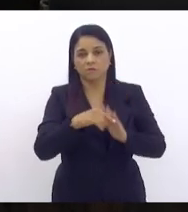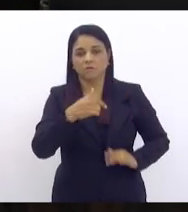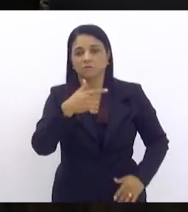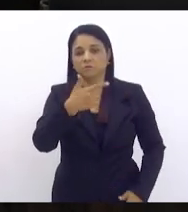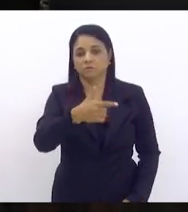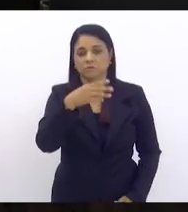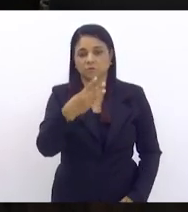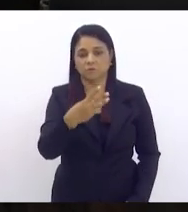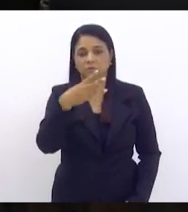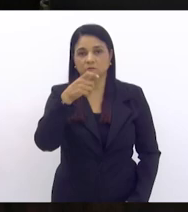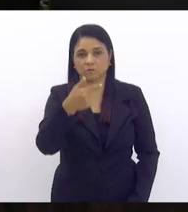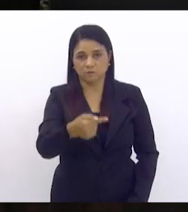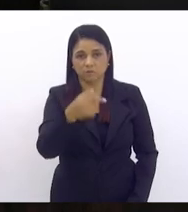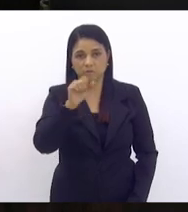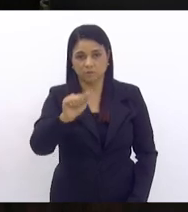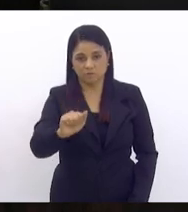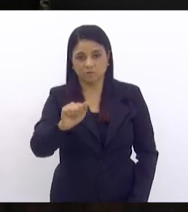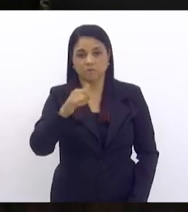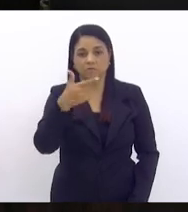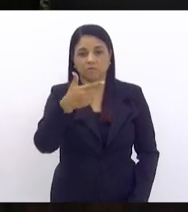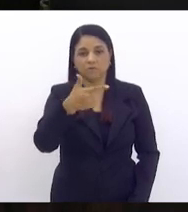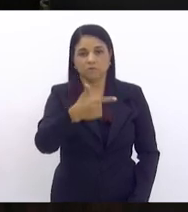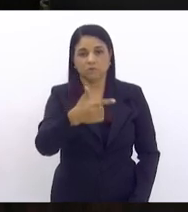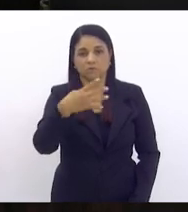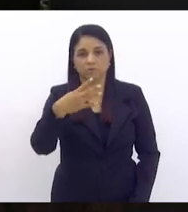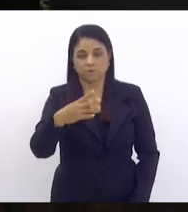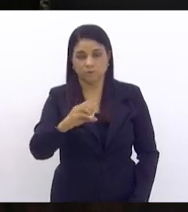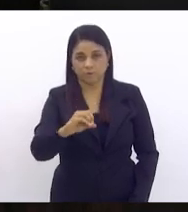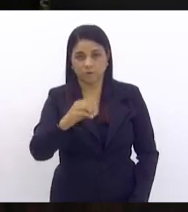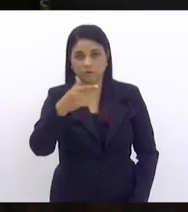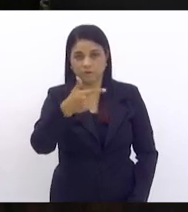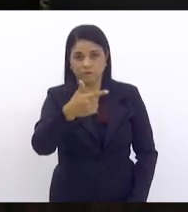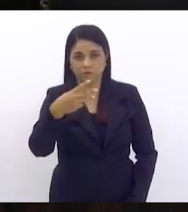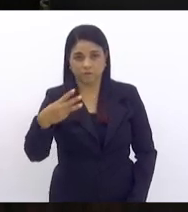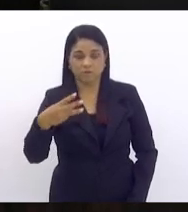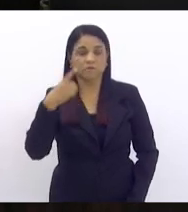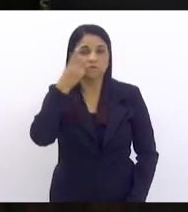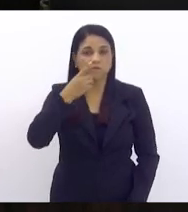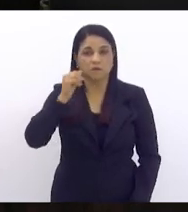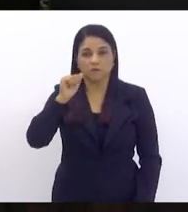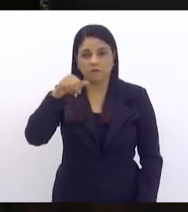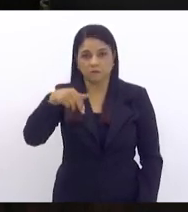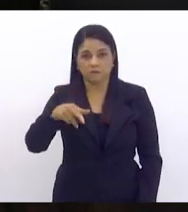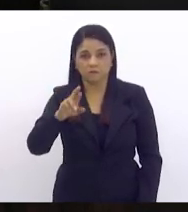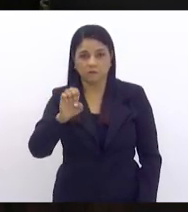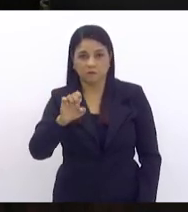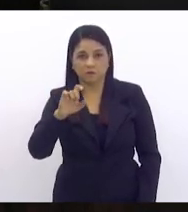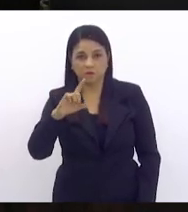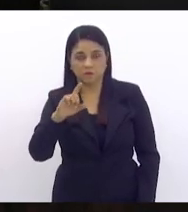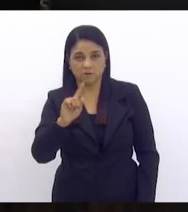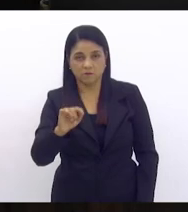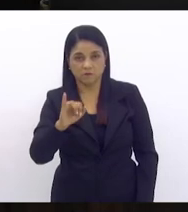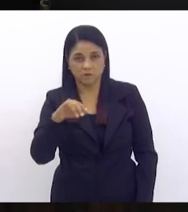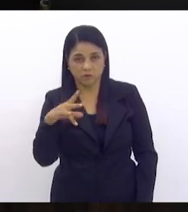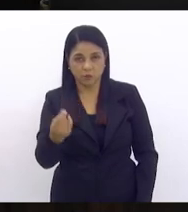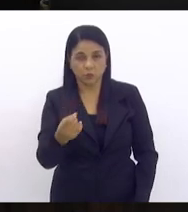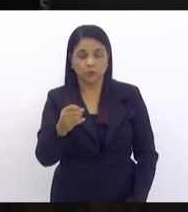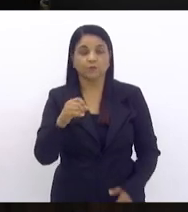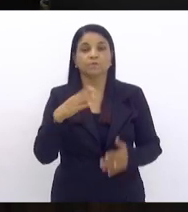de 2023, de autoria do deputado Andrezinho Siciliano, que declara o município de Armação dos